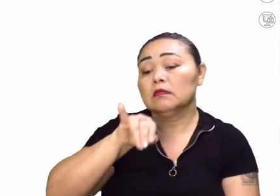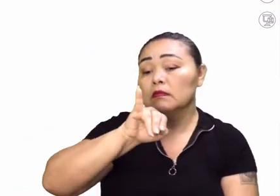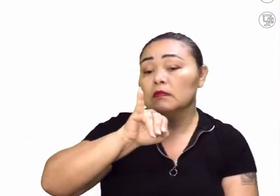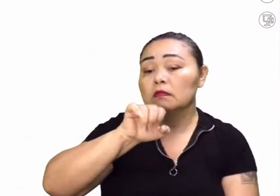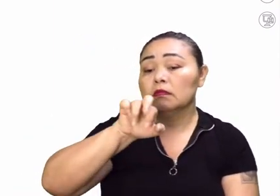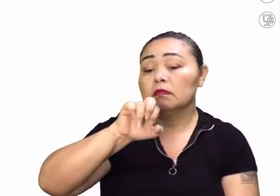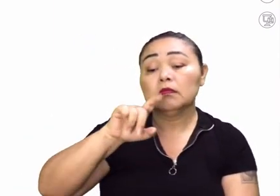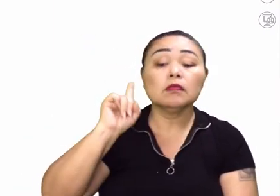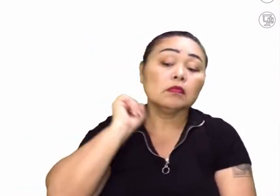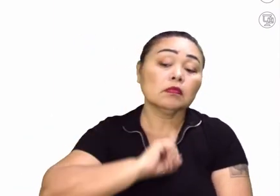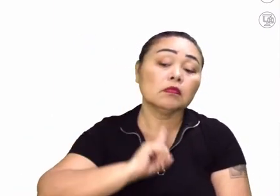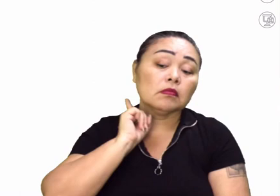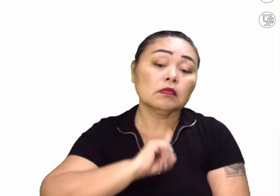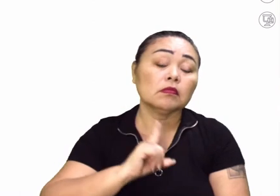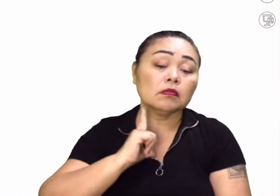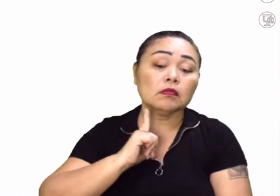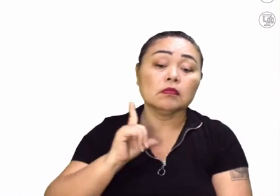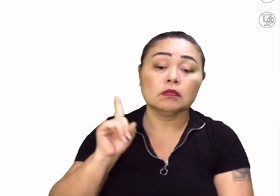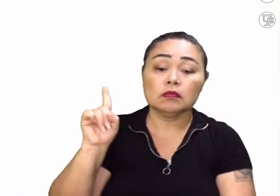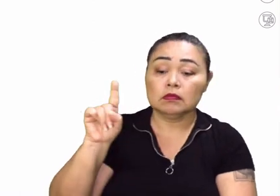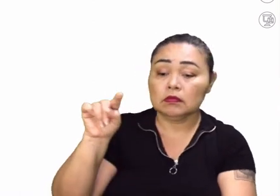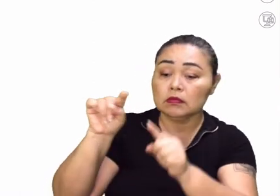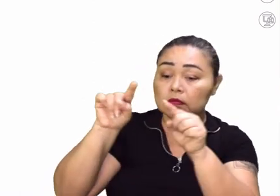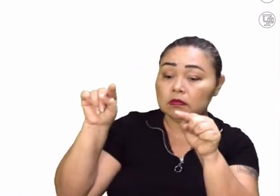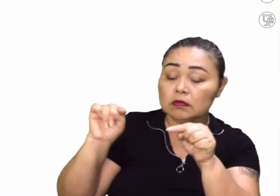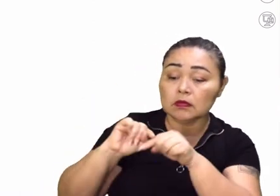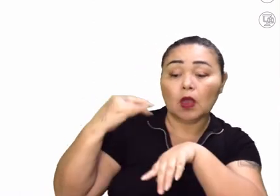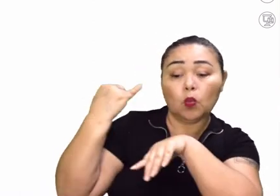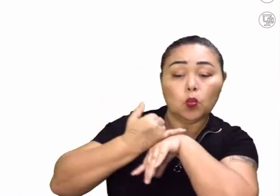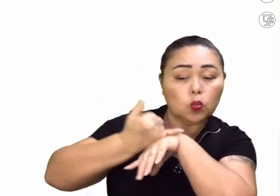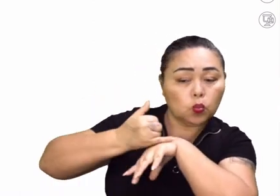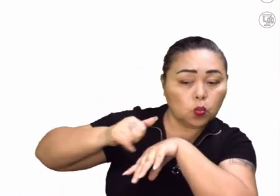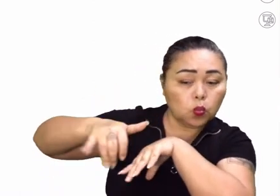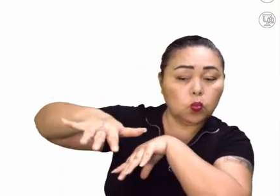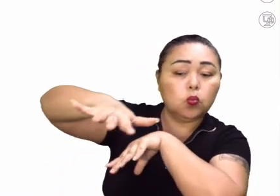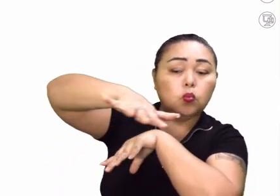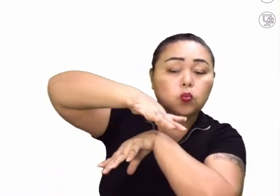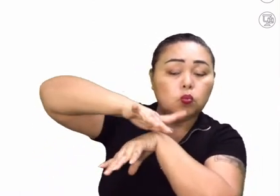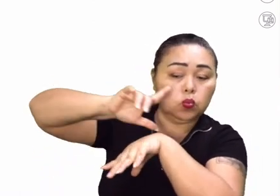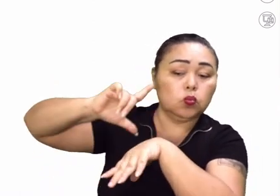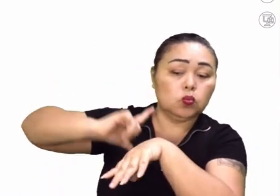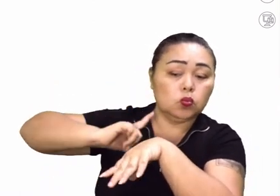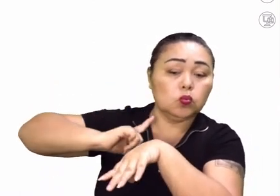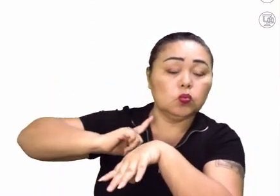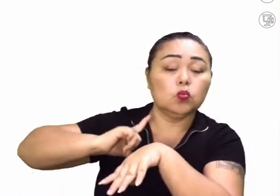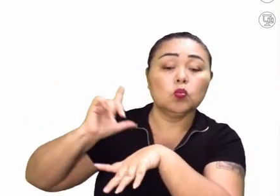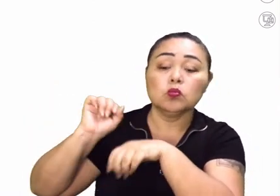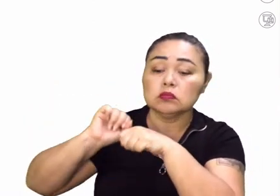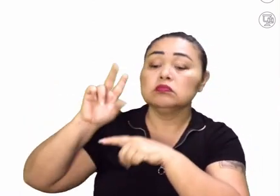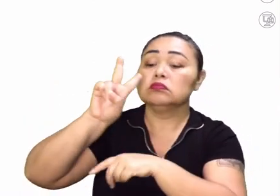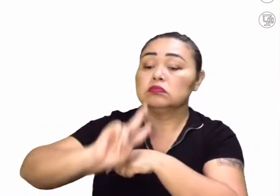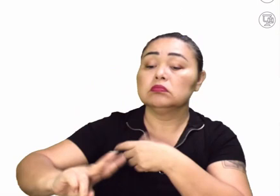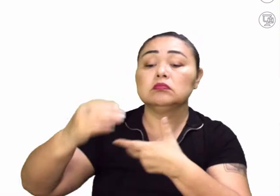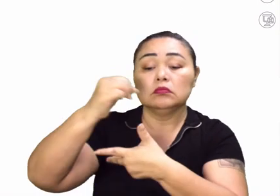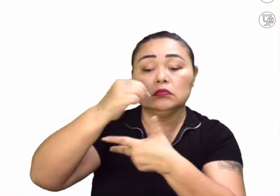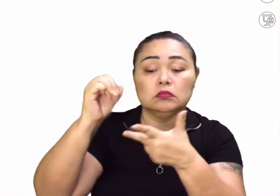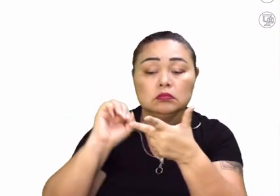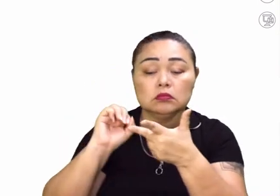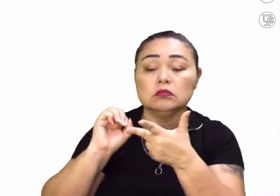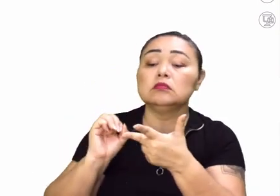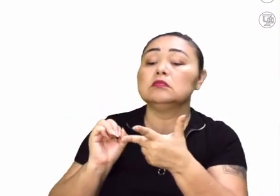região de Minas Gerais onde a gente tem aí o quadrilátero ferrífero que também sempre tá caindo aí galera no vestibular no ENEM